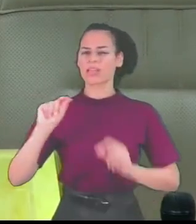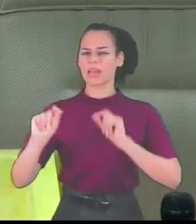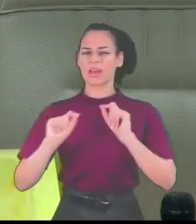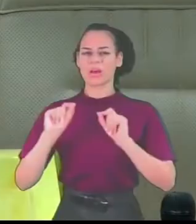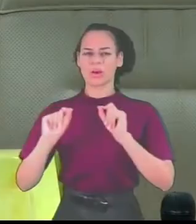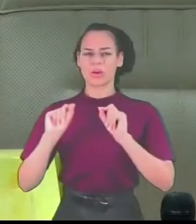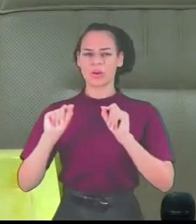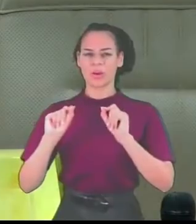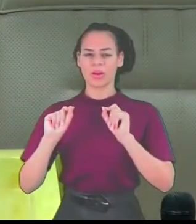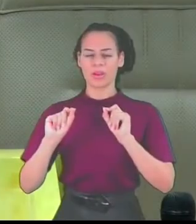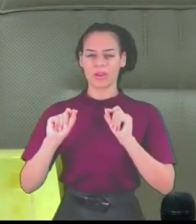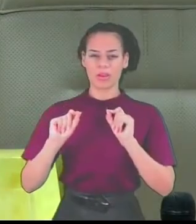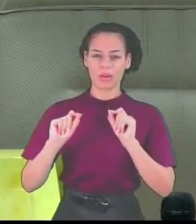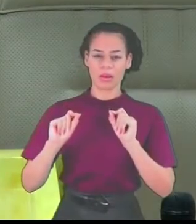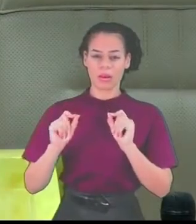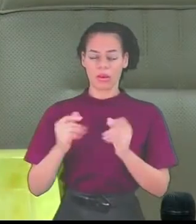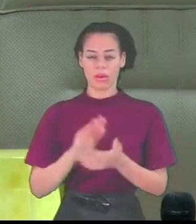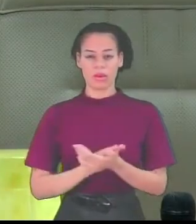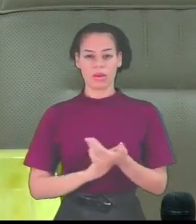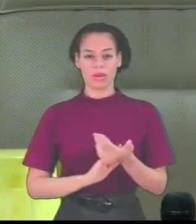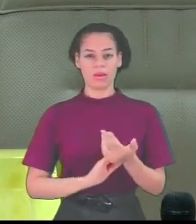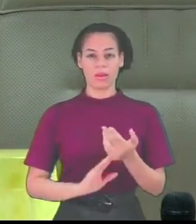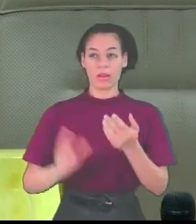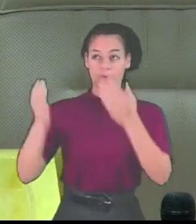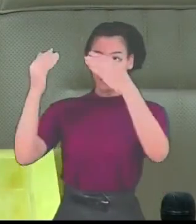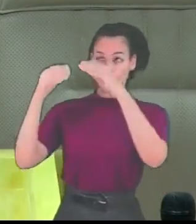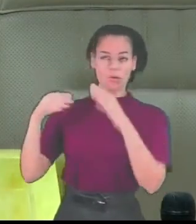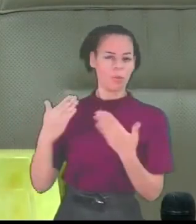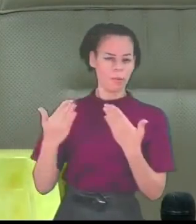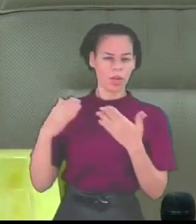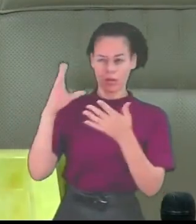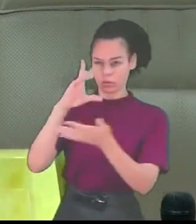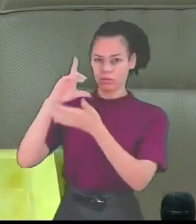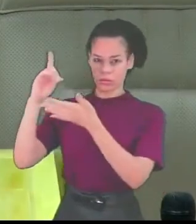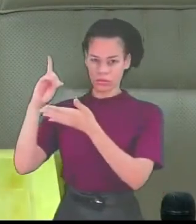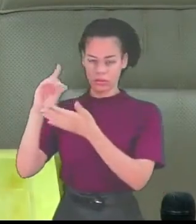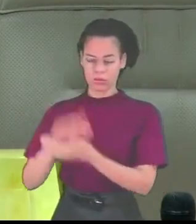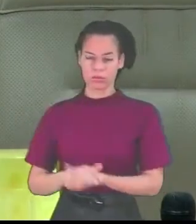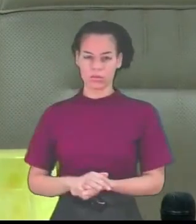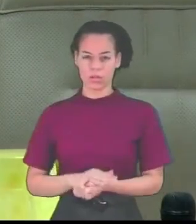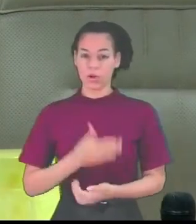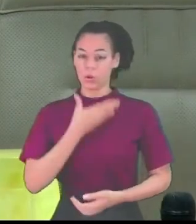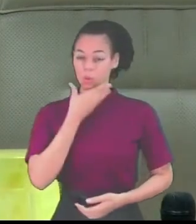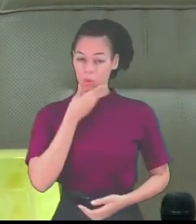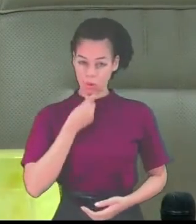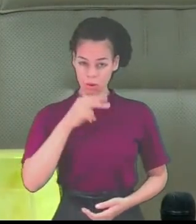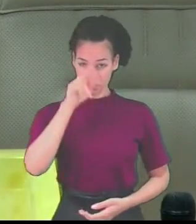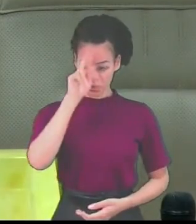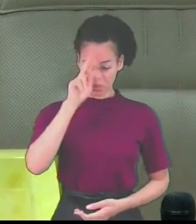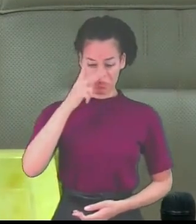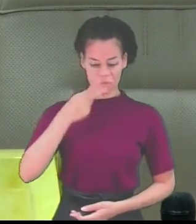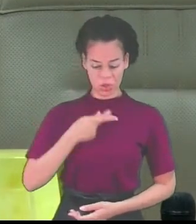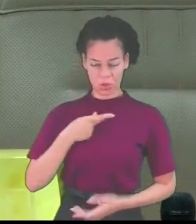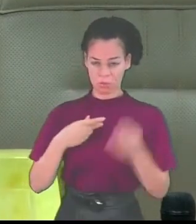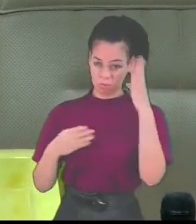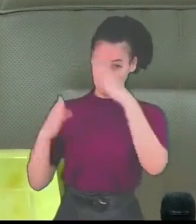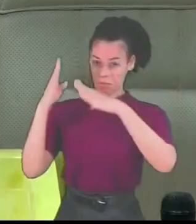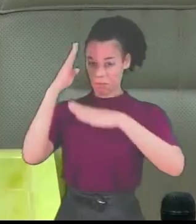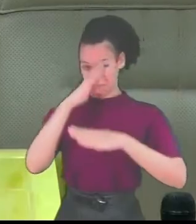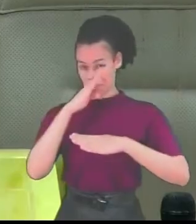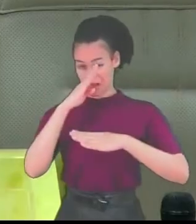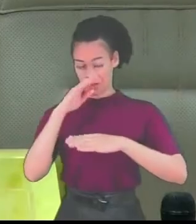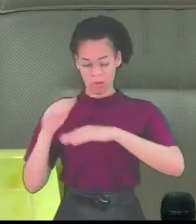divindade e como o homem é matéria amarrar que morre o que